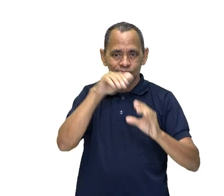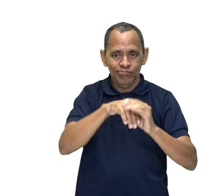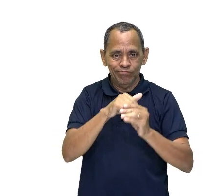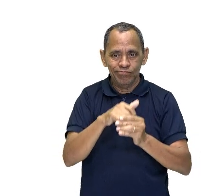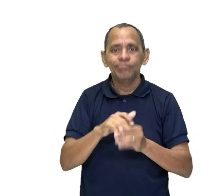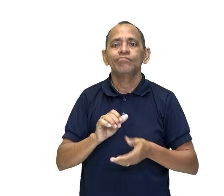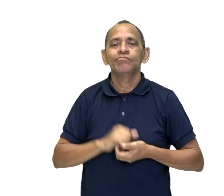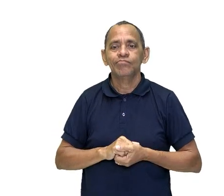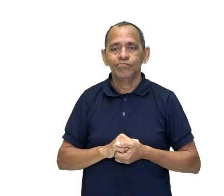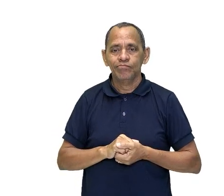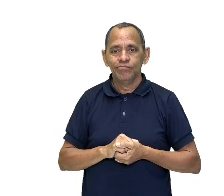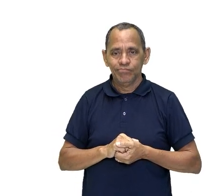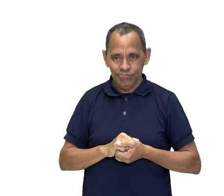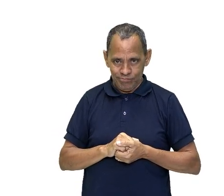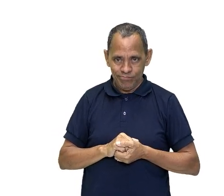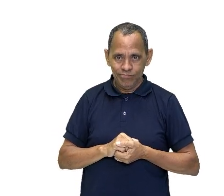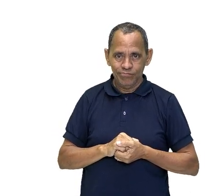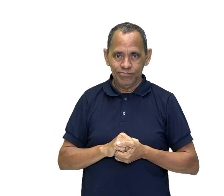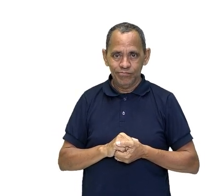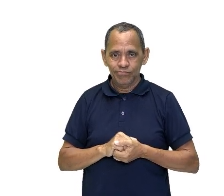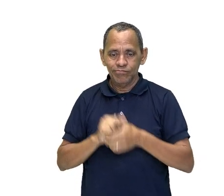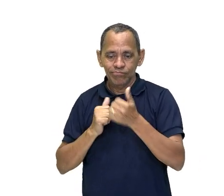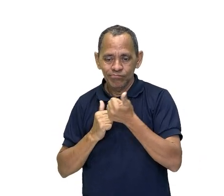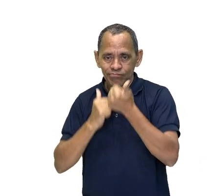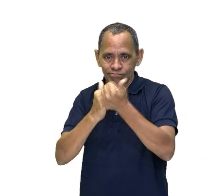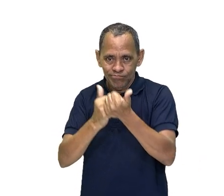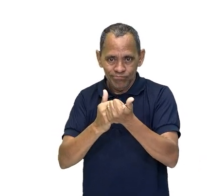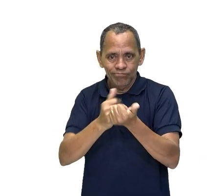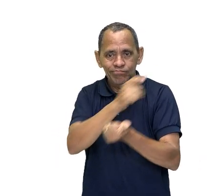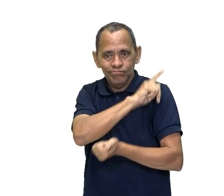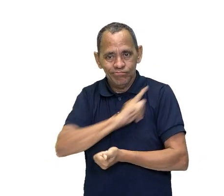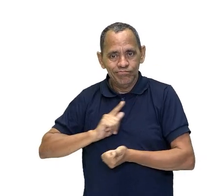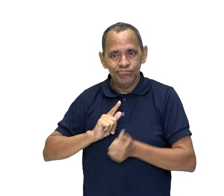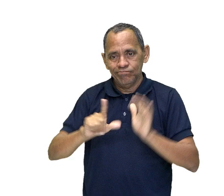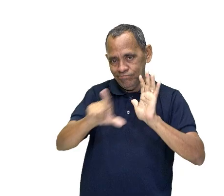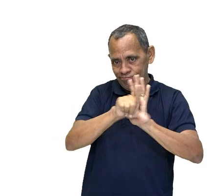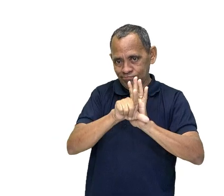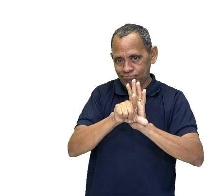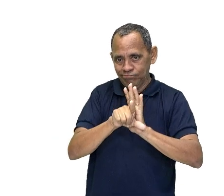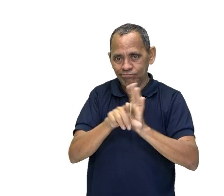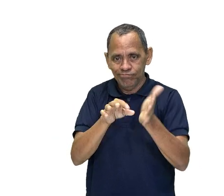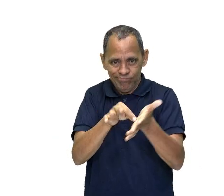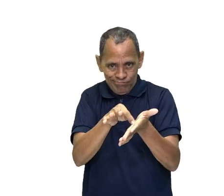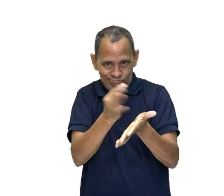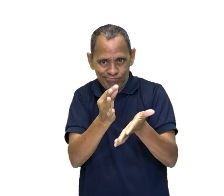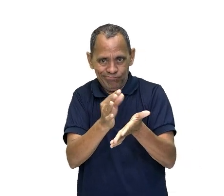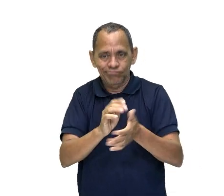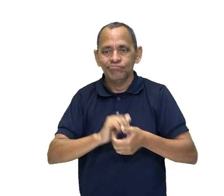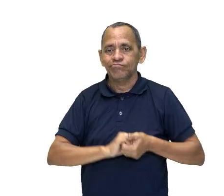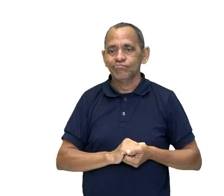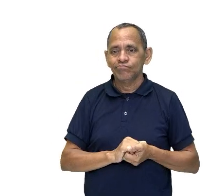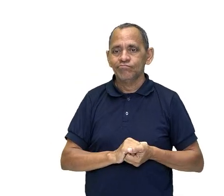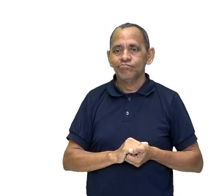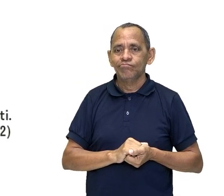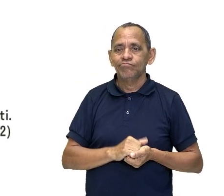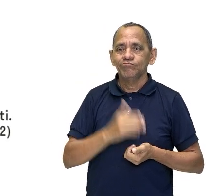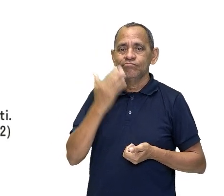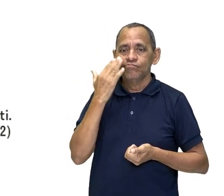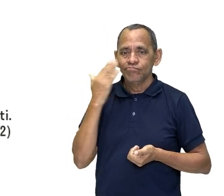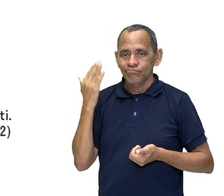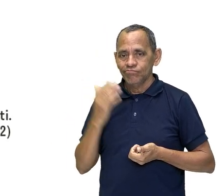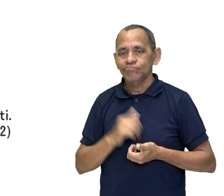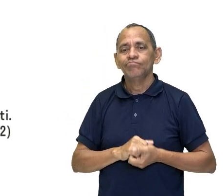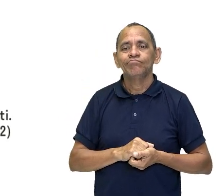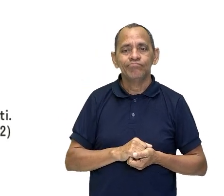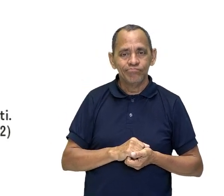daquele projeto, daquela lei que o presidente estava querendo sancionar. Eu trouxe para vocês aqui um pequeno esquema que vai